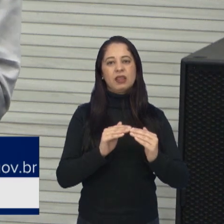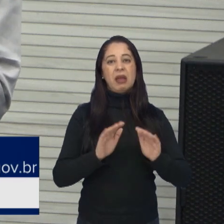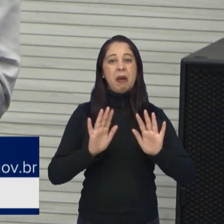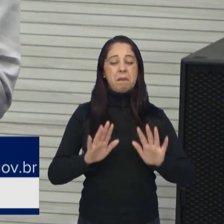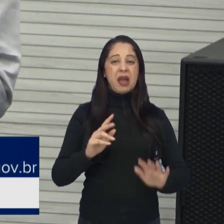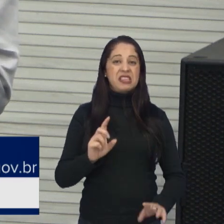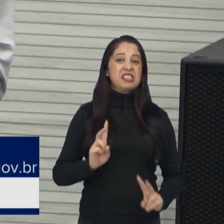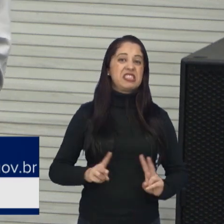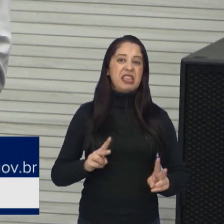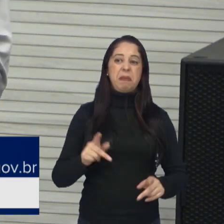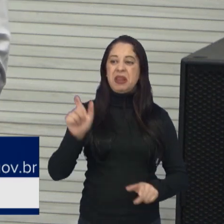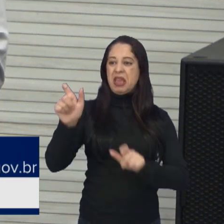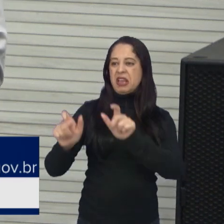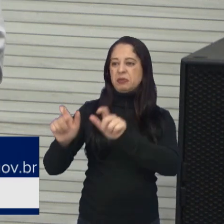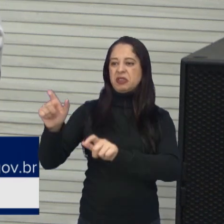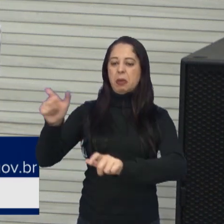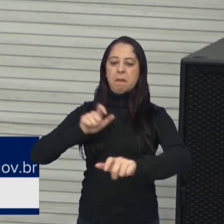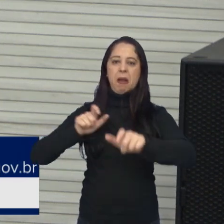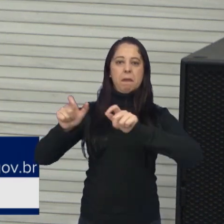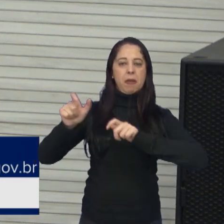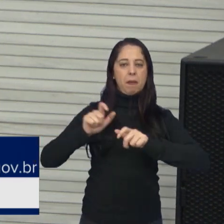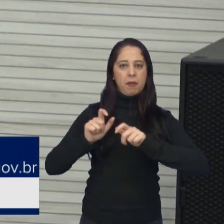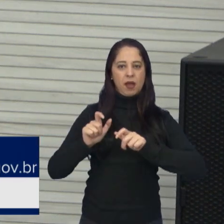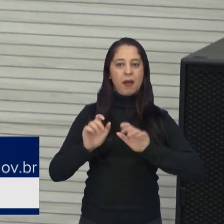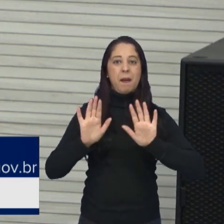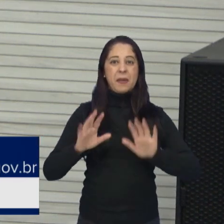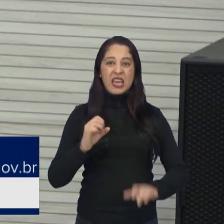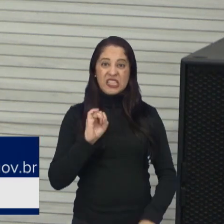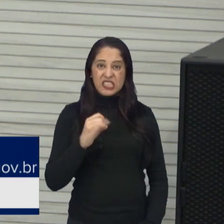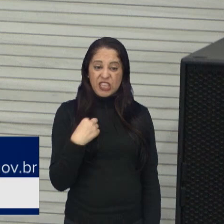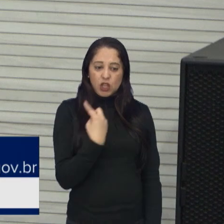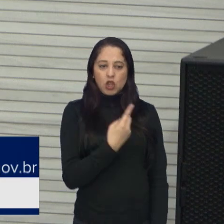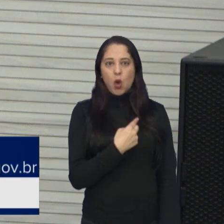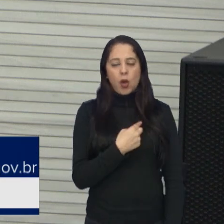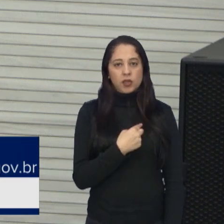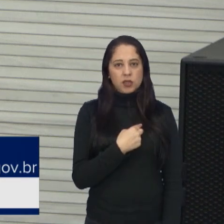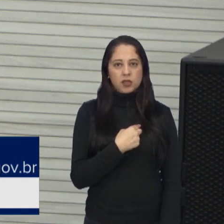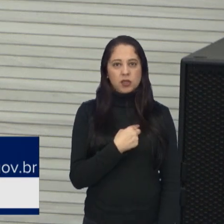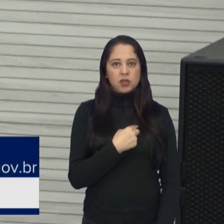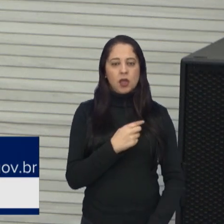pior, melhor. E ao contrário, quando a gente propõe um projeto